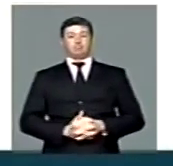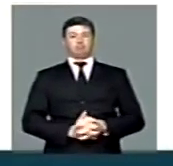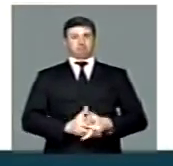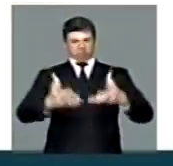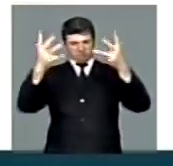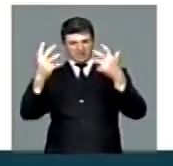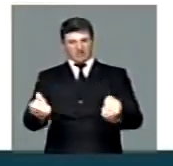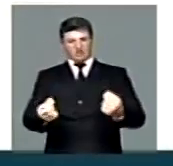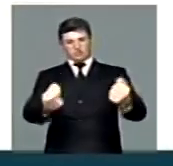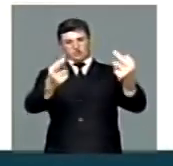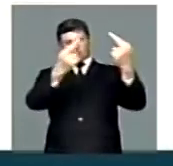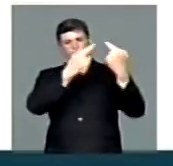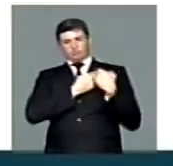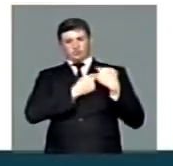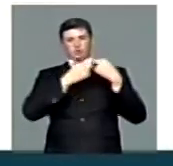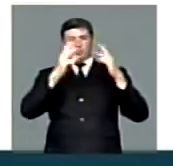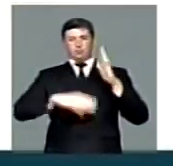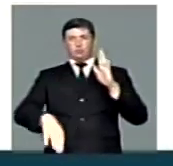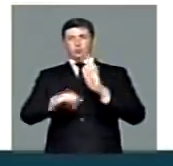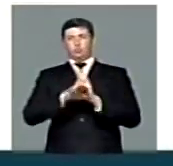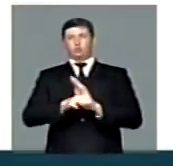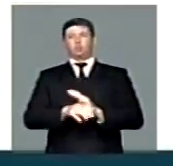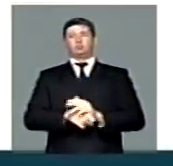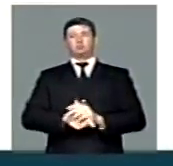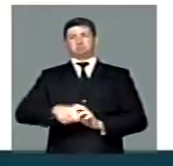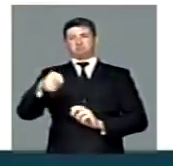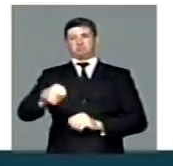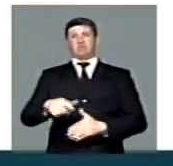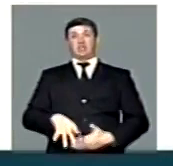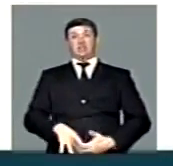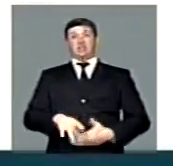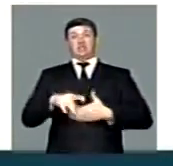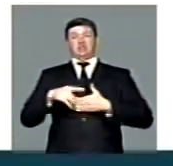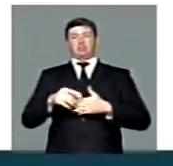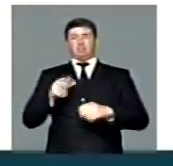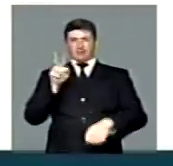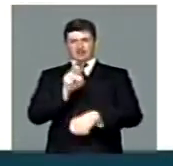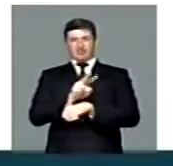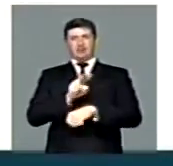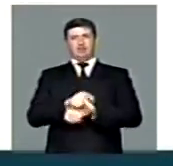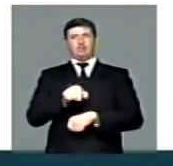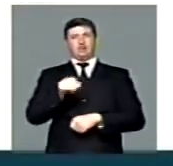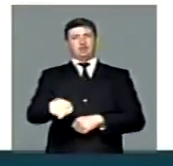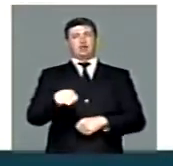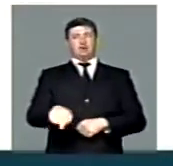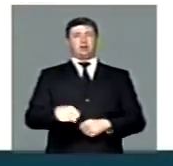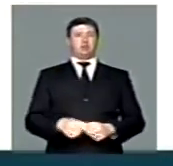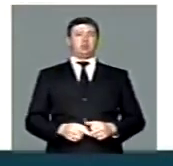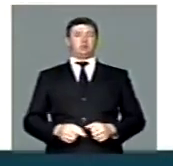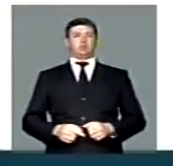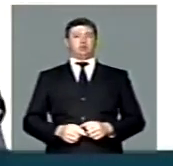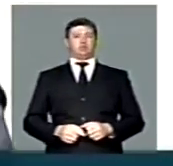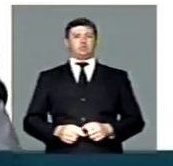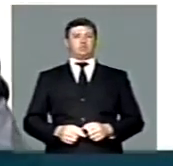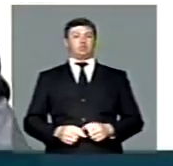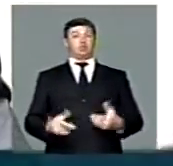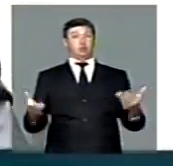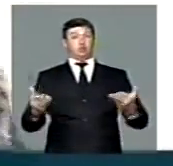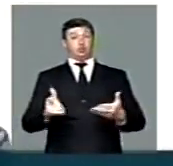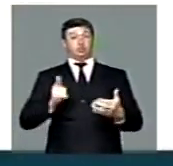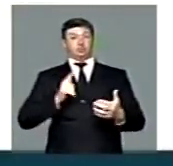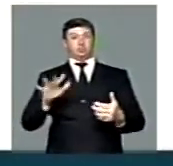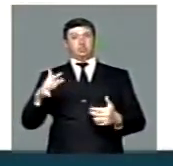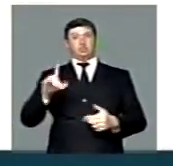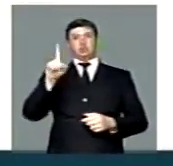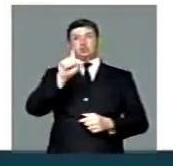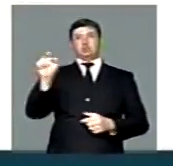assumiu a posição de liderança na defesa dessa tese que reuniu hoje aqui cerca